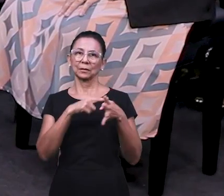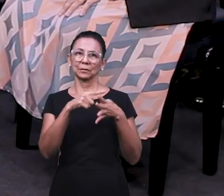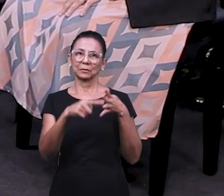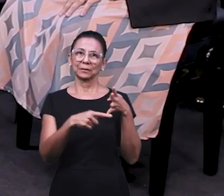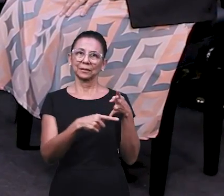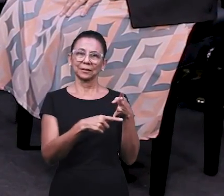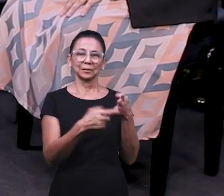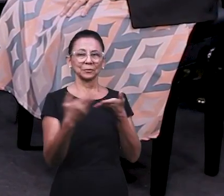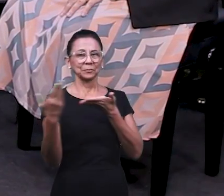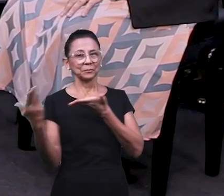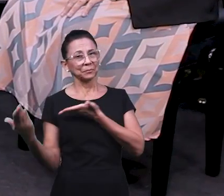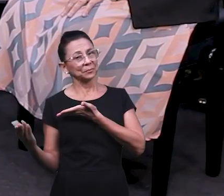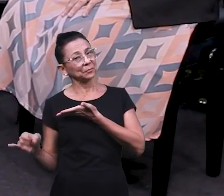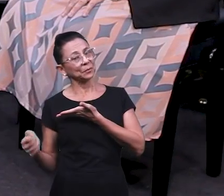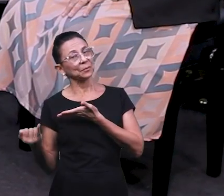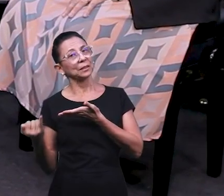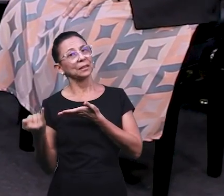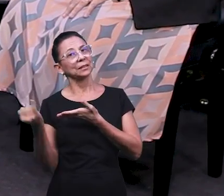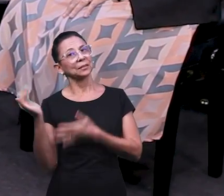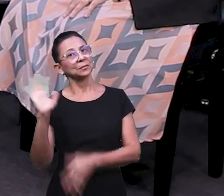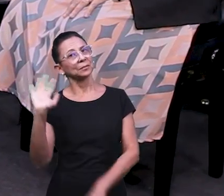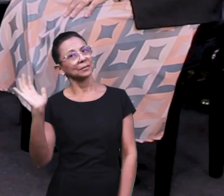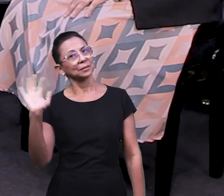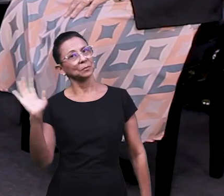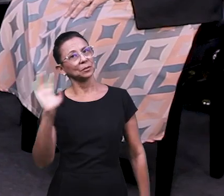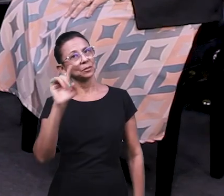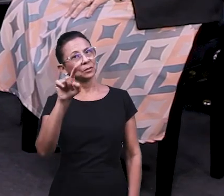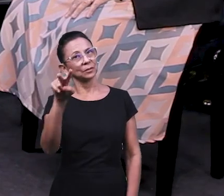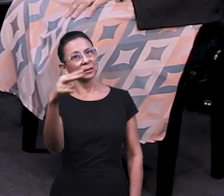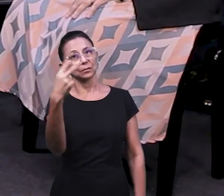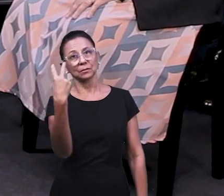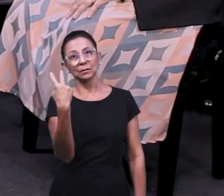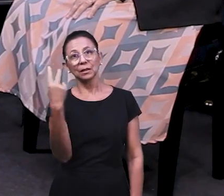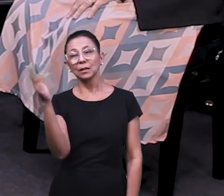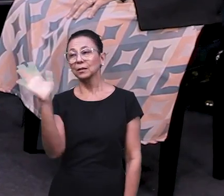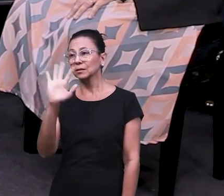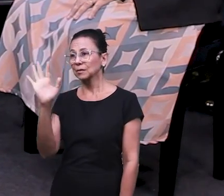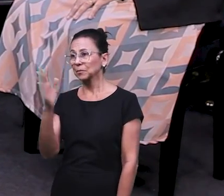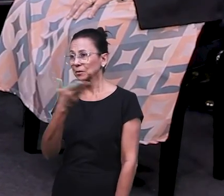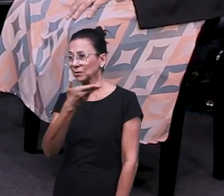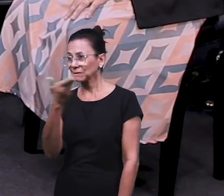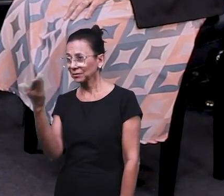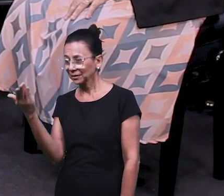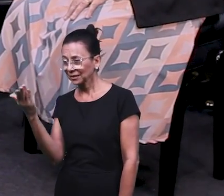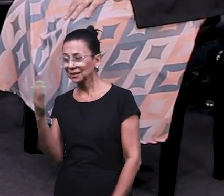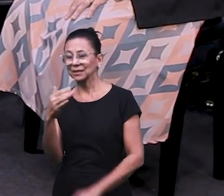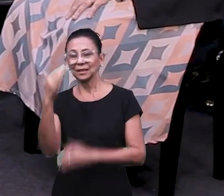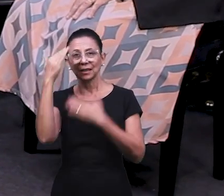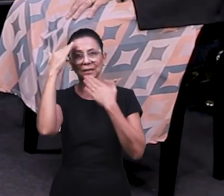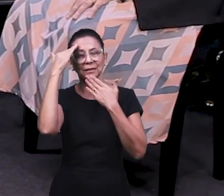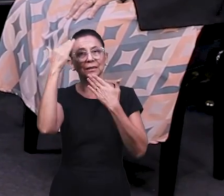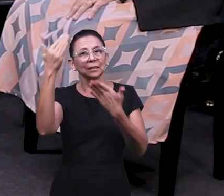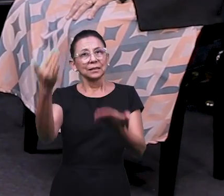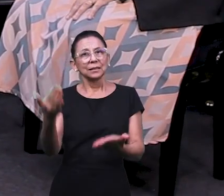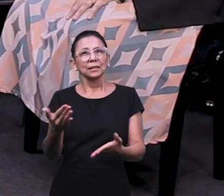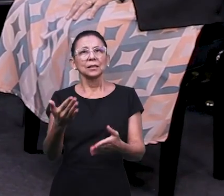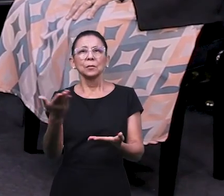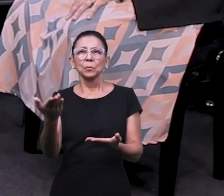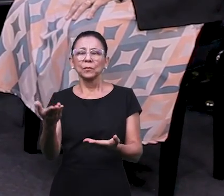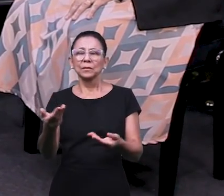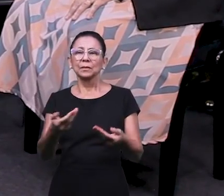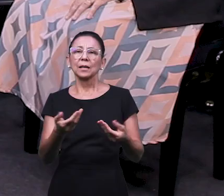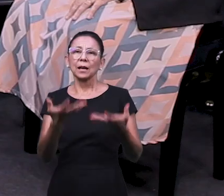quarteto. E eu já aproveito para me despedir de você que nos assiste, despedir de vocês, agradecer pelo tempo de vocês, por